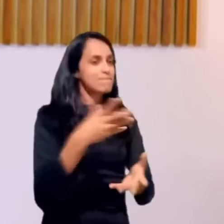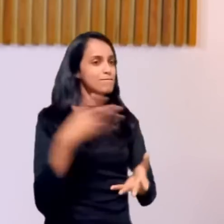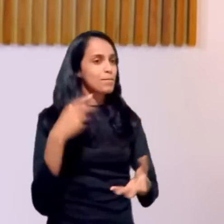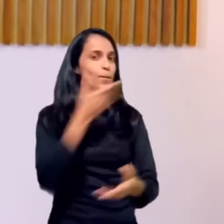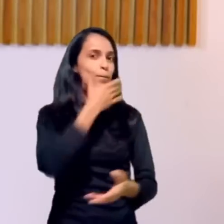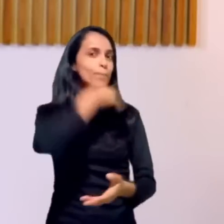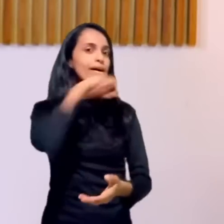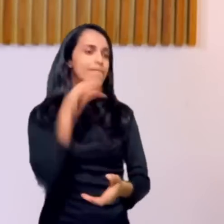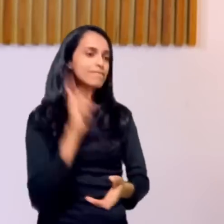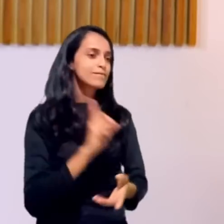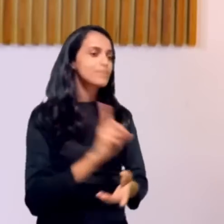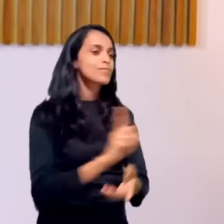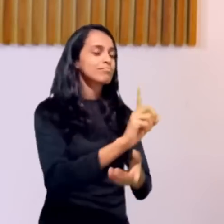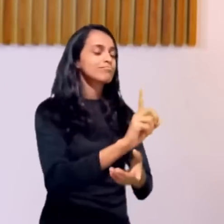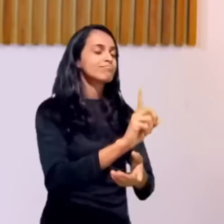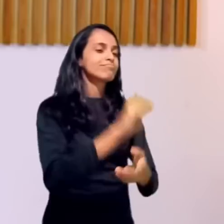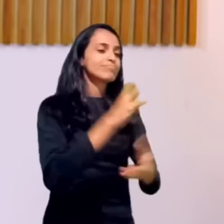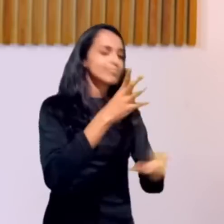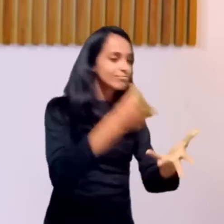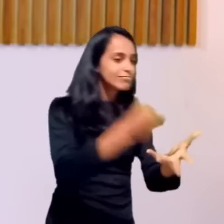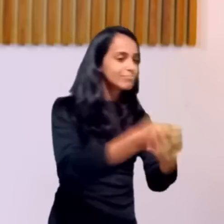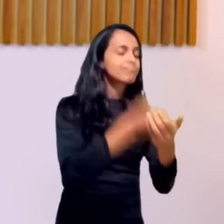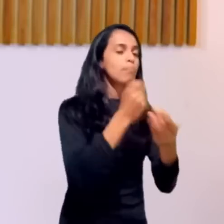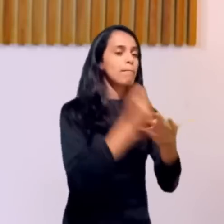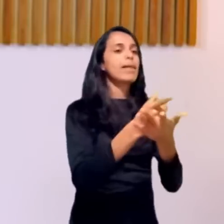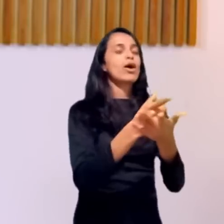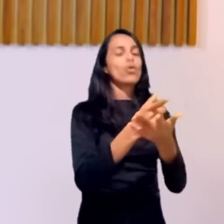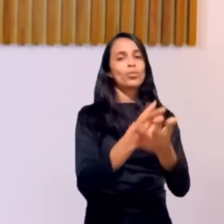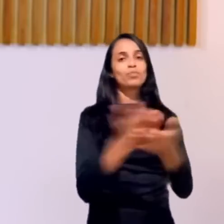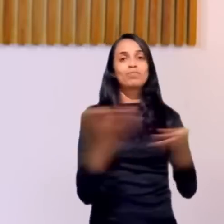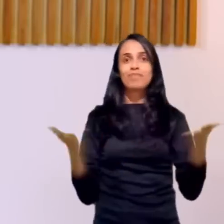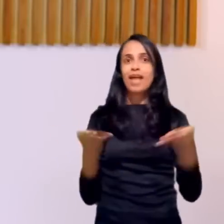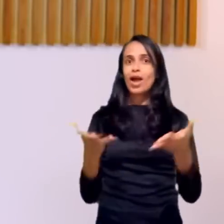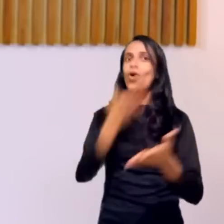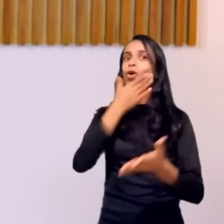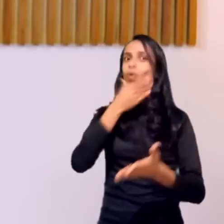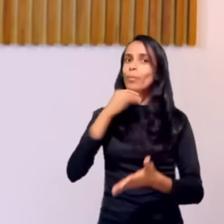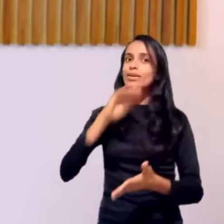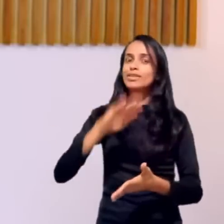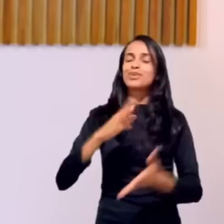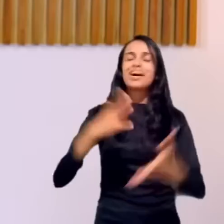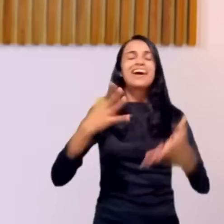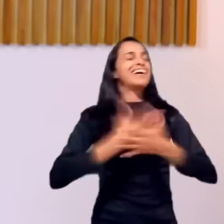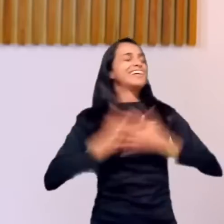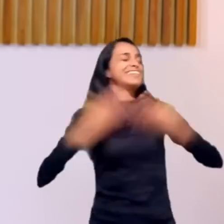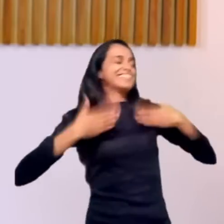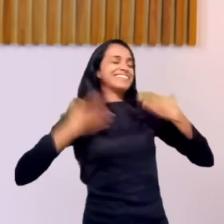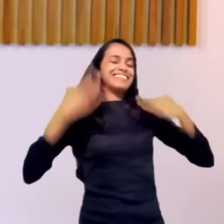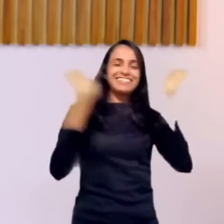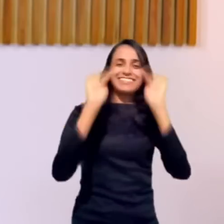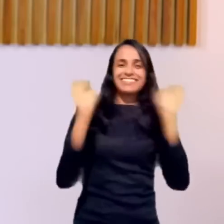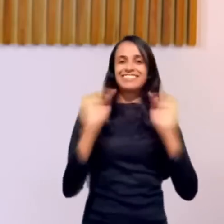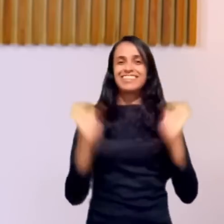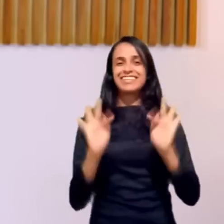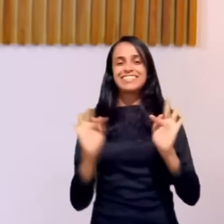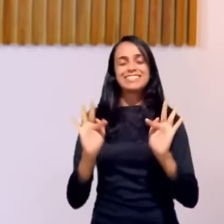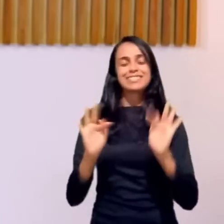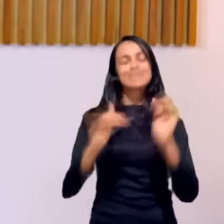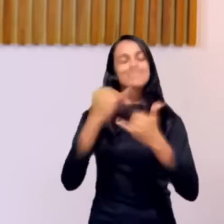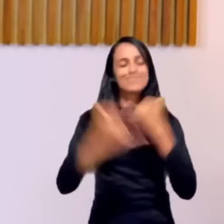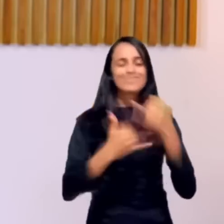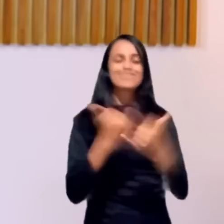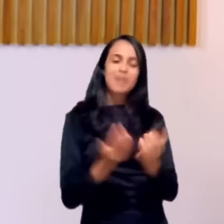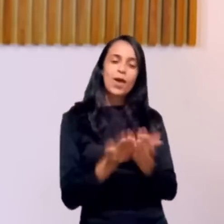eu vou brincar de novo no riacho, só que agora com mais cuidado. E ele foi a caminho do riacho e ele conversava